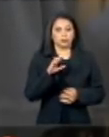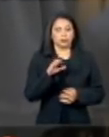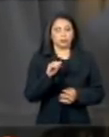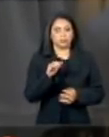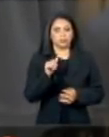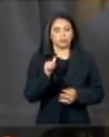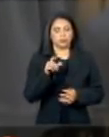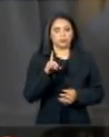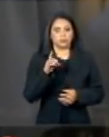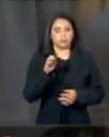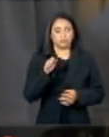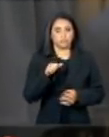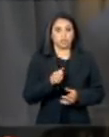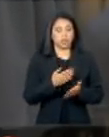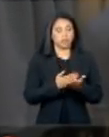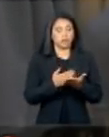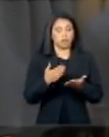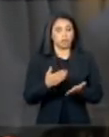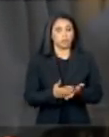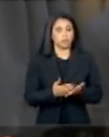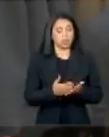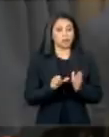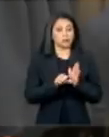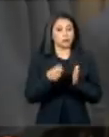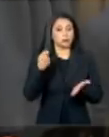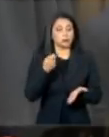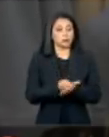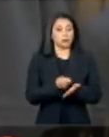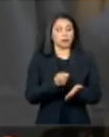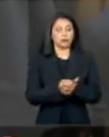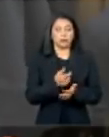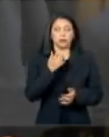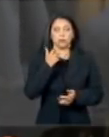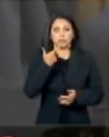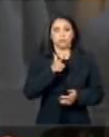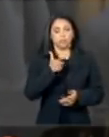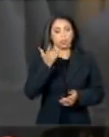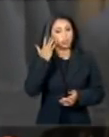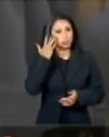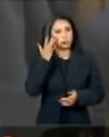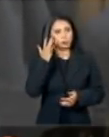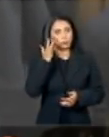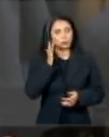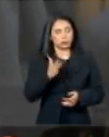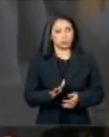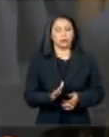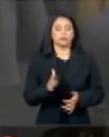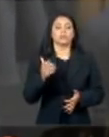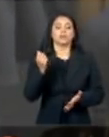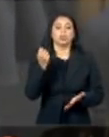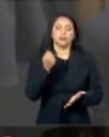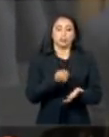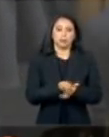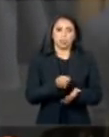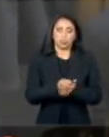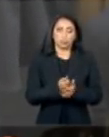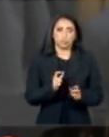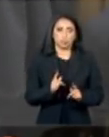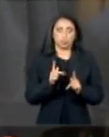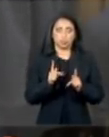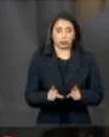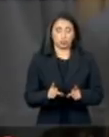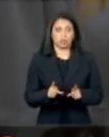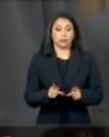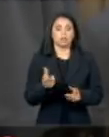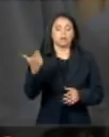primeiro pagamento não há dúvidas de que a aposentadoria dos reis o servidor público tem efeitos patrimoniais contínuos